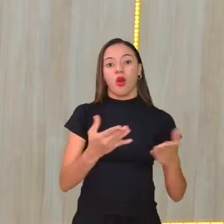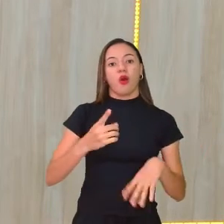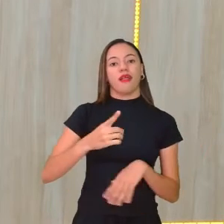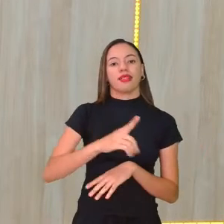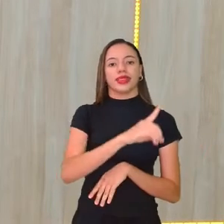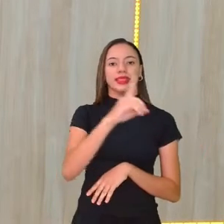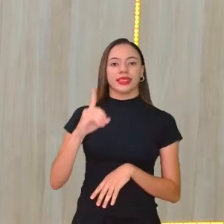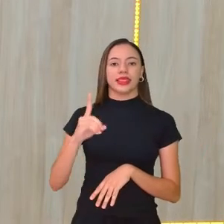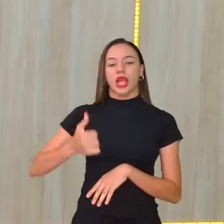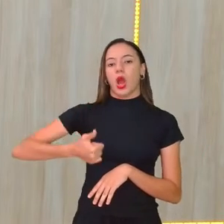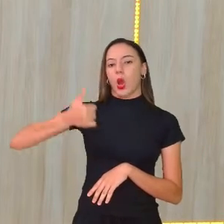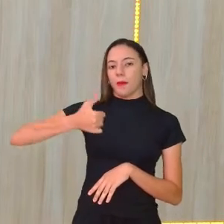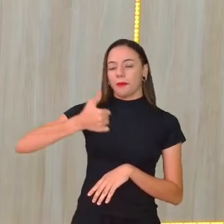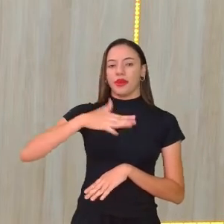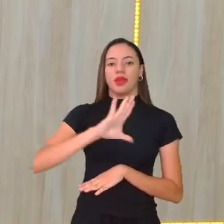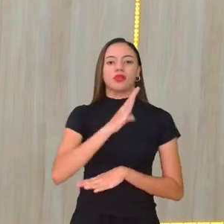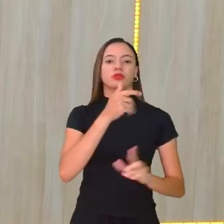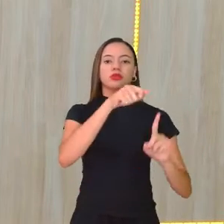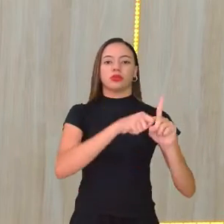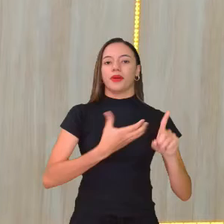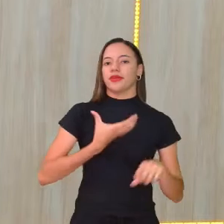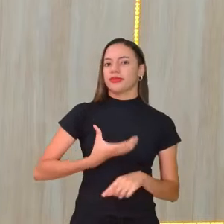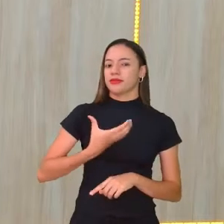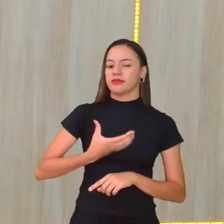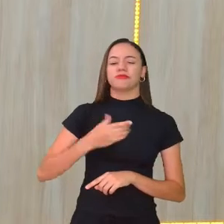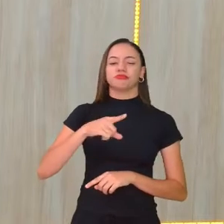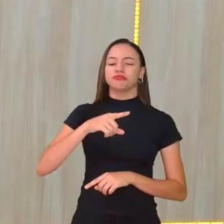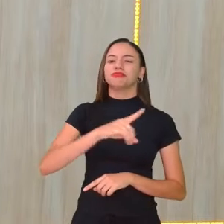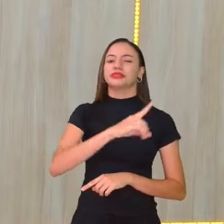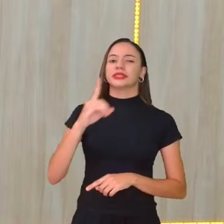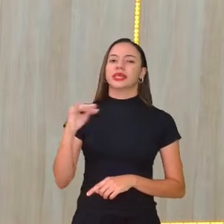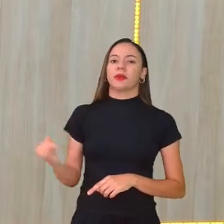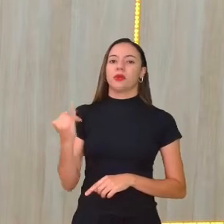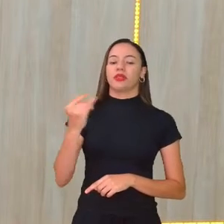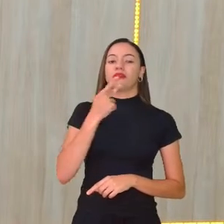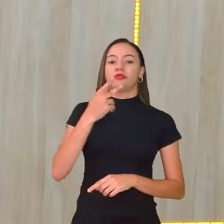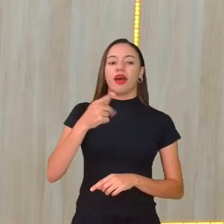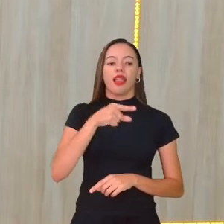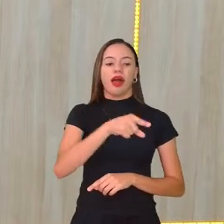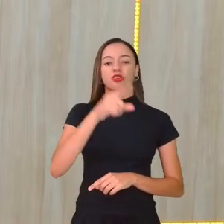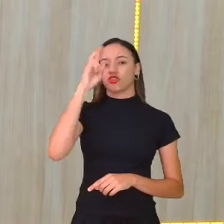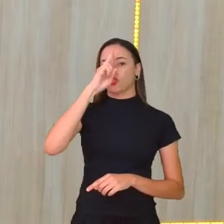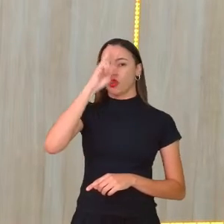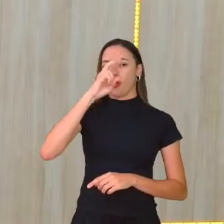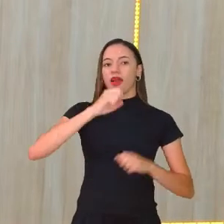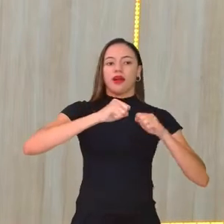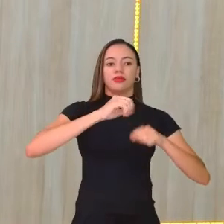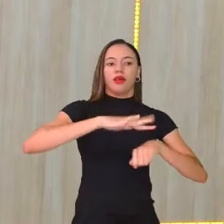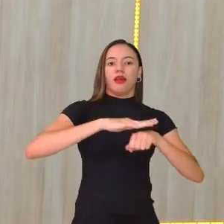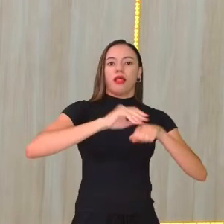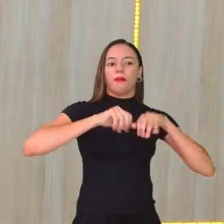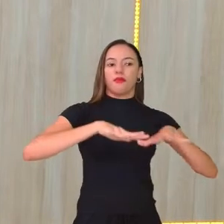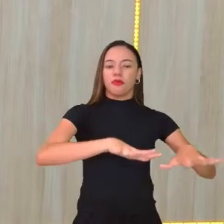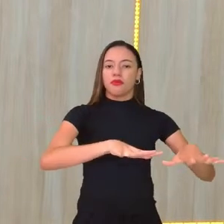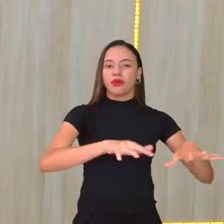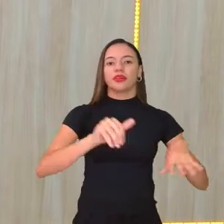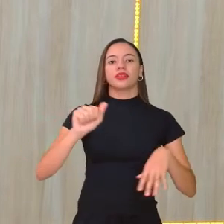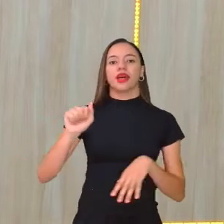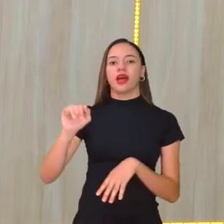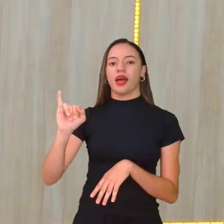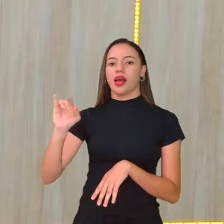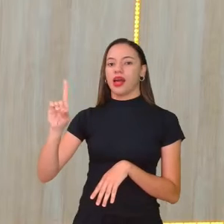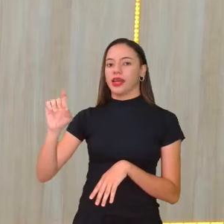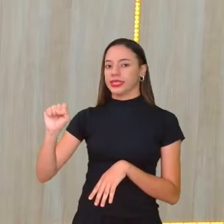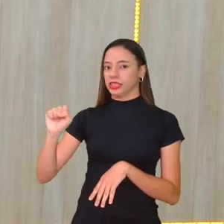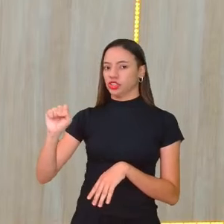uma data mundial importante que a gente vai falar da história da epidemia da AIDS, tá, gente? Então, a